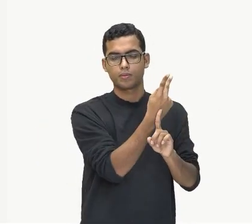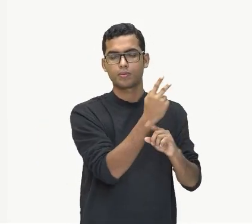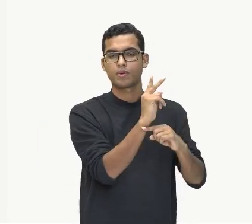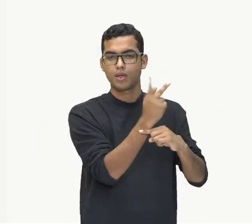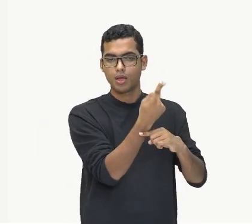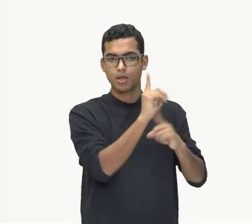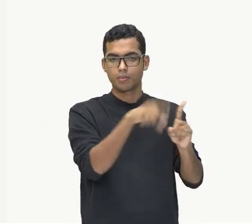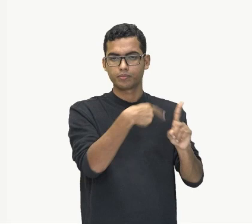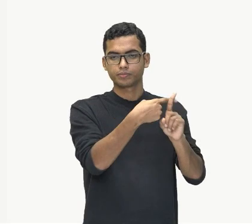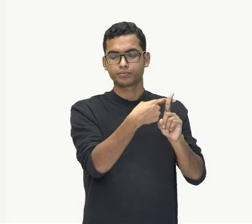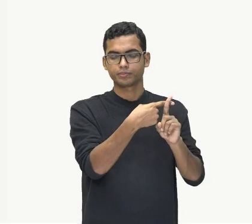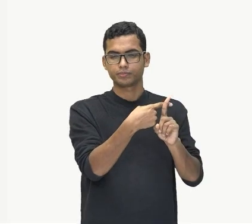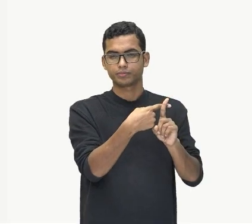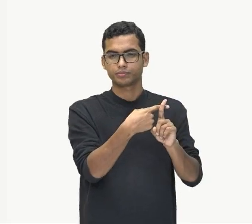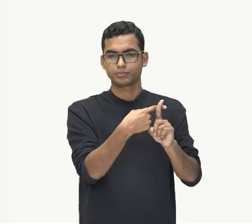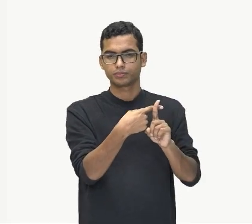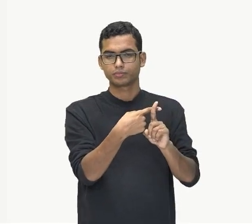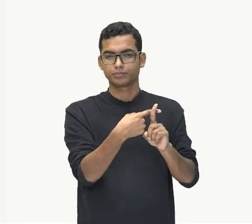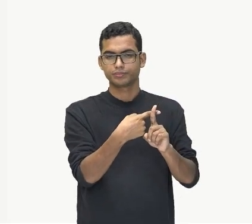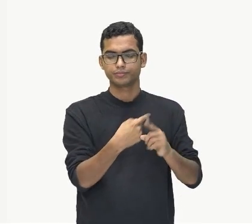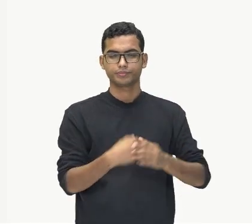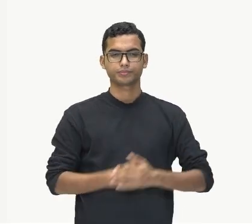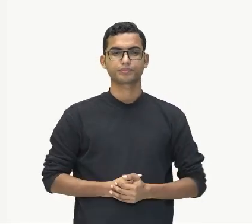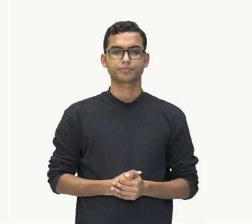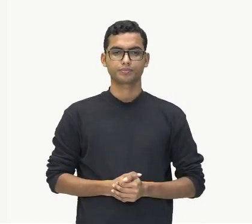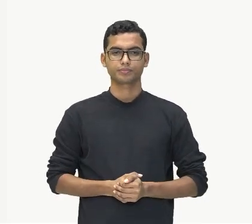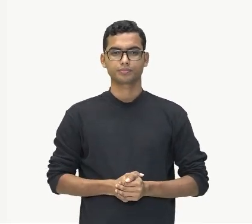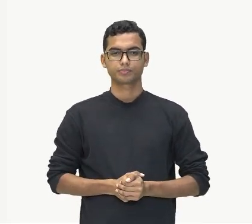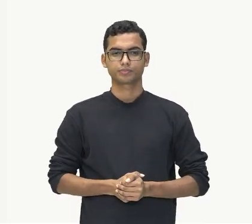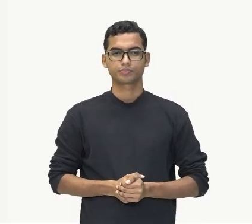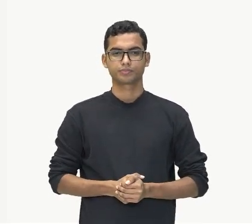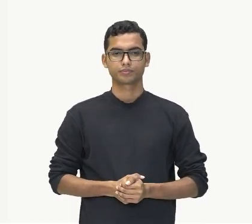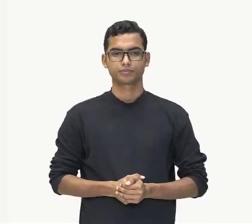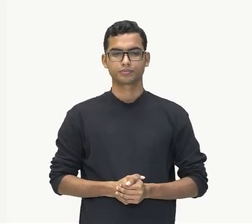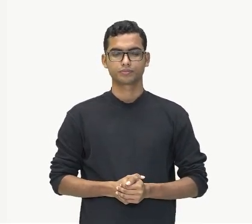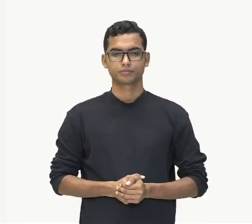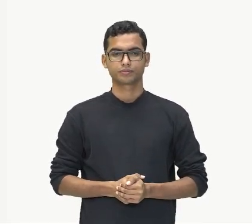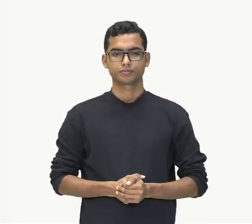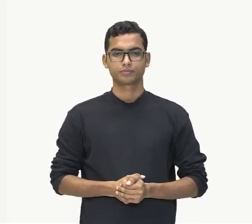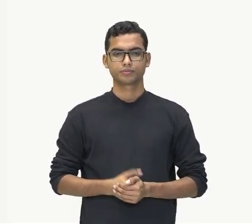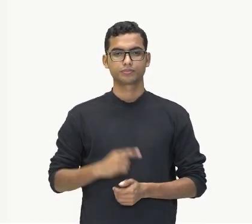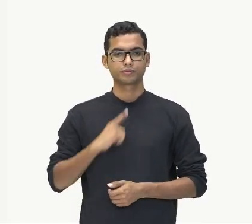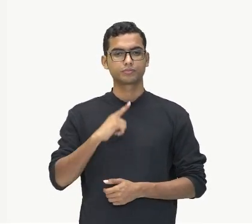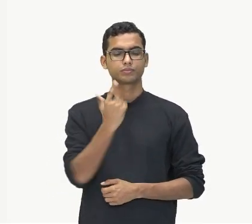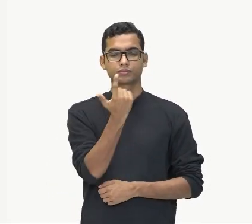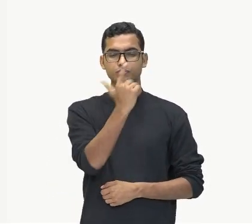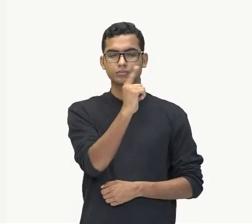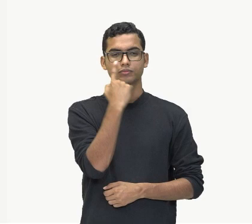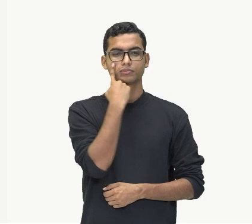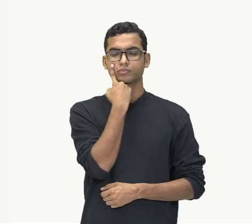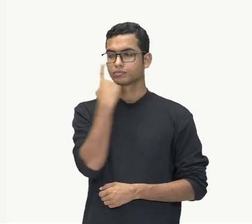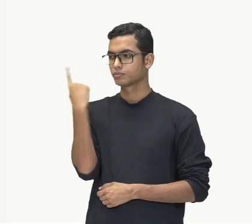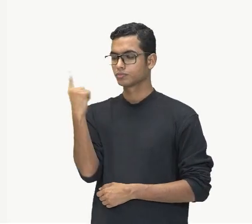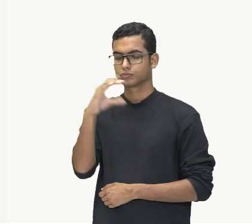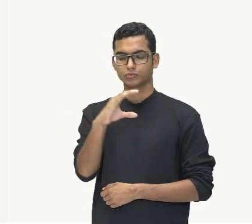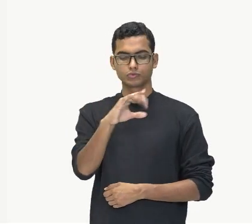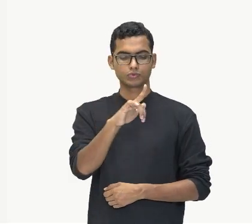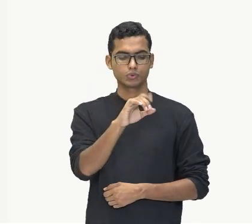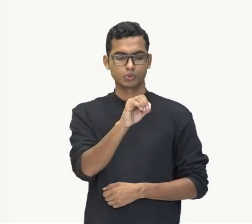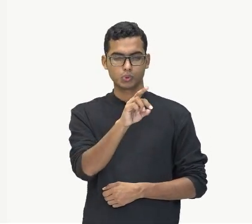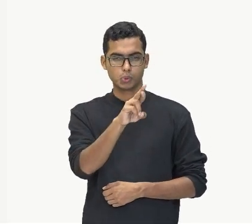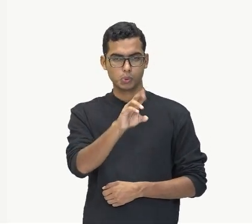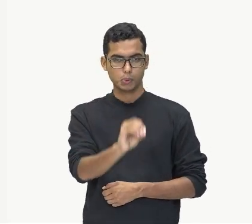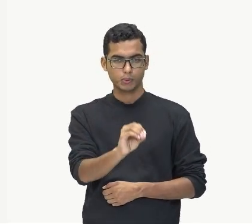ligado a esse H+, eu tenho o elemento cloro, não é verdade? E aí, eu vou ter